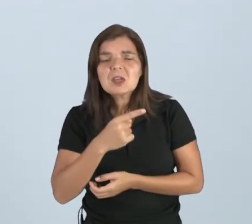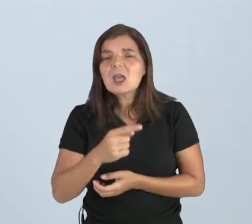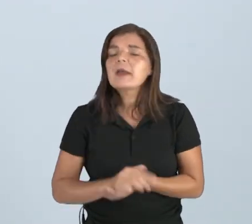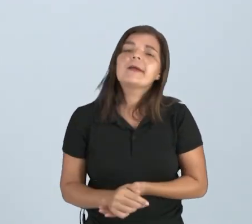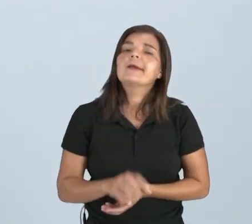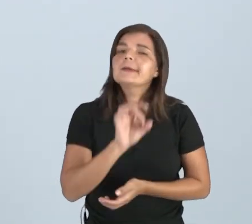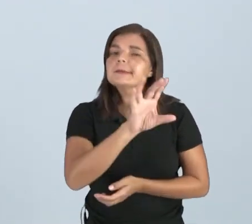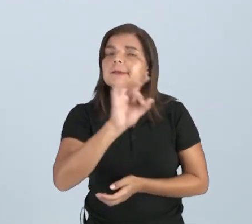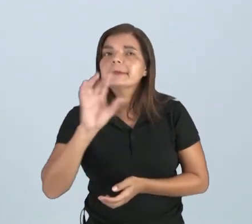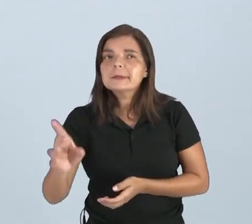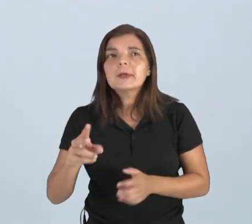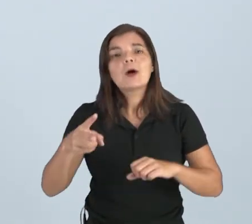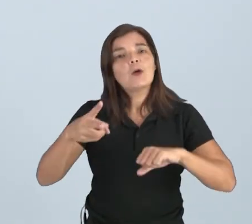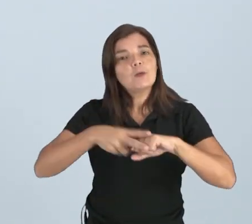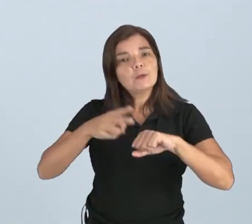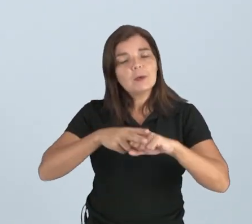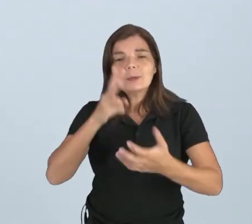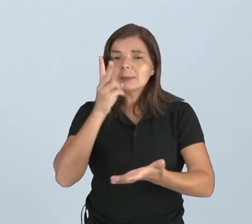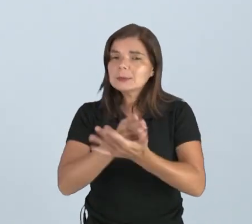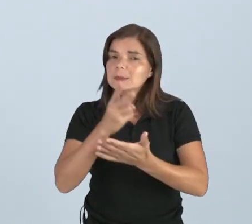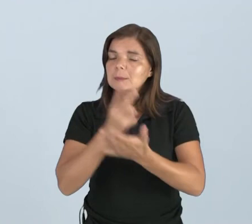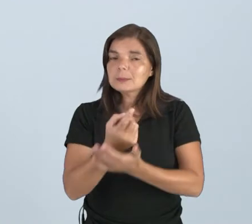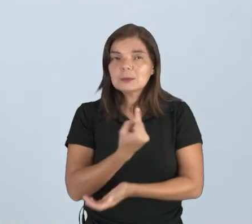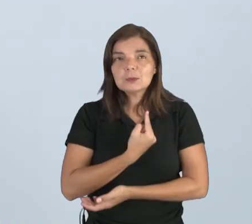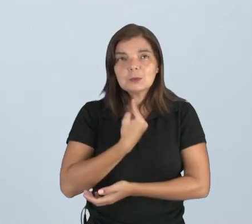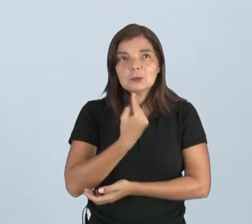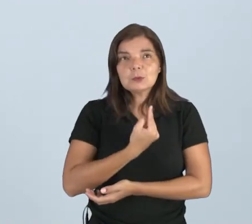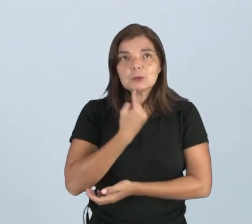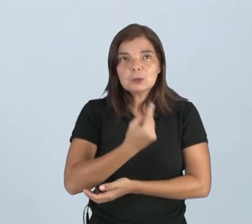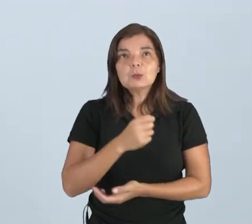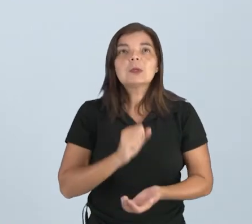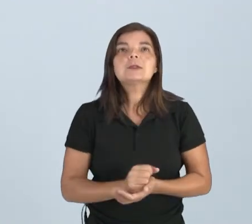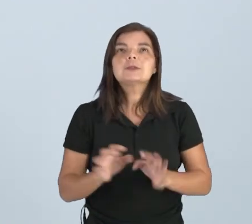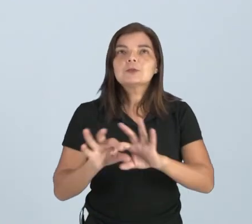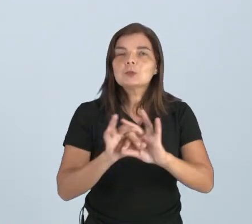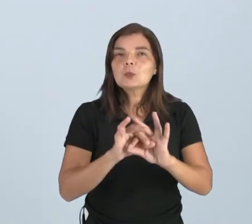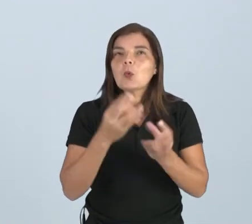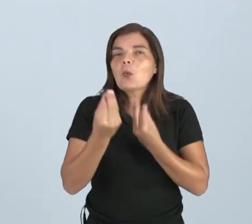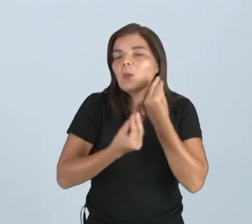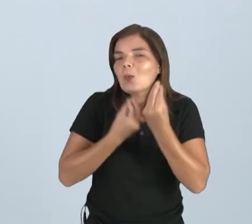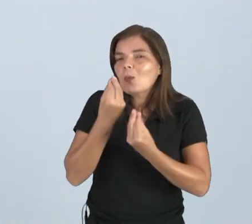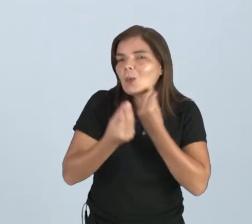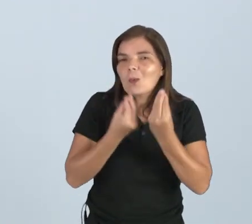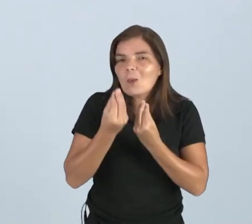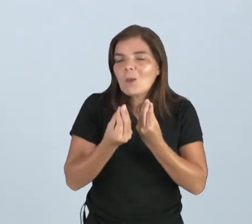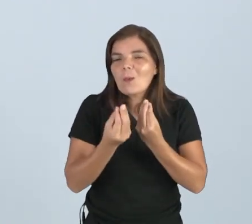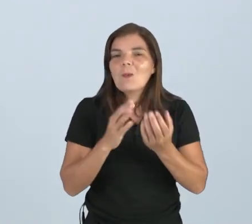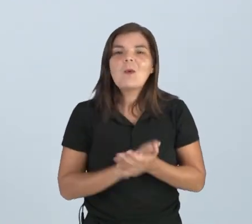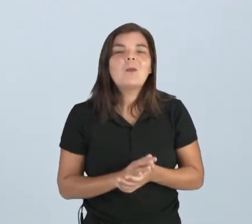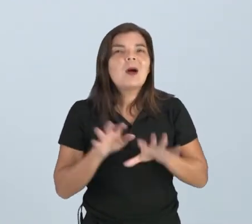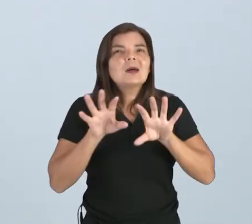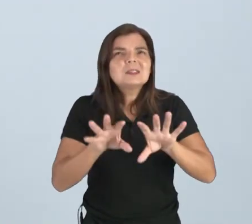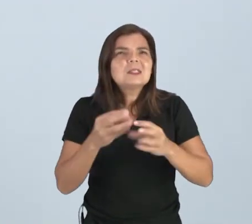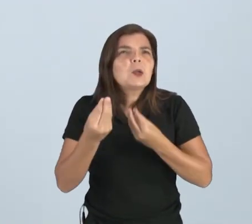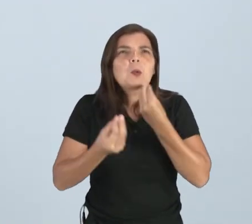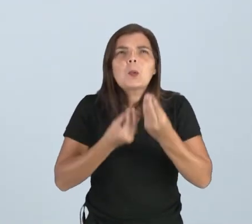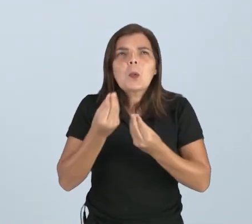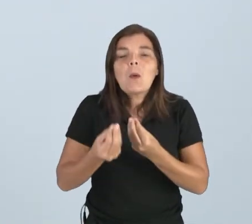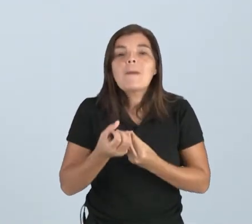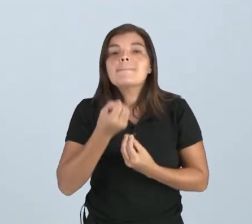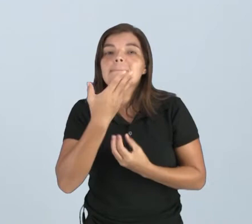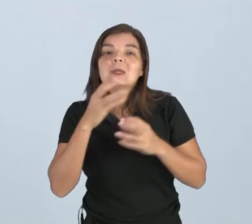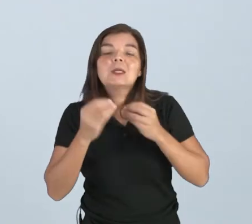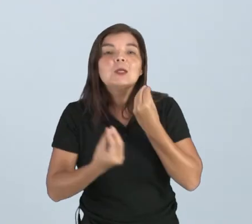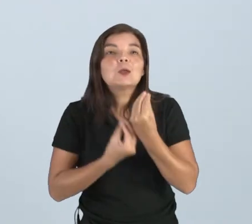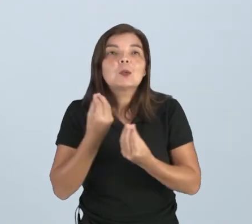caso, o verbo sempre no singular, como você pode ver. Sujeitos ligados por como, assim como, bem